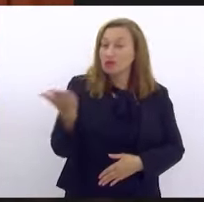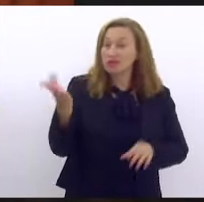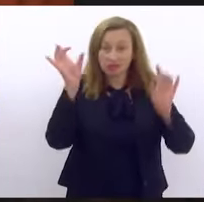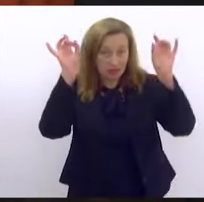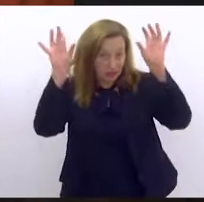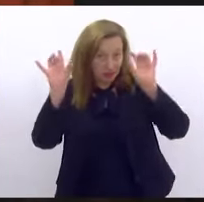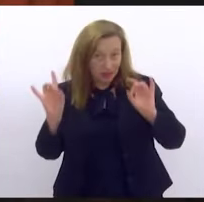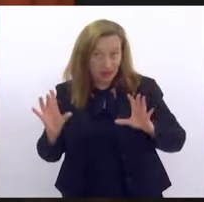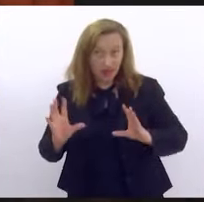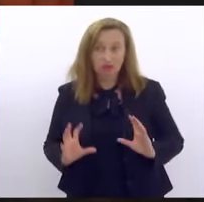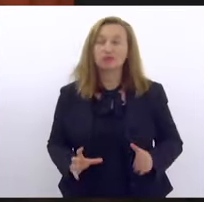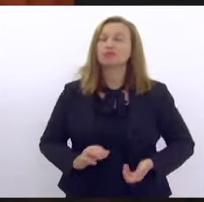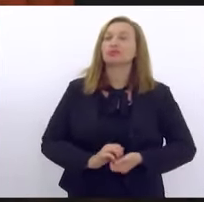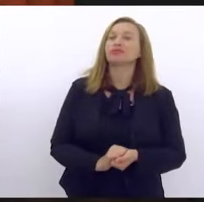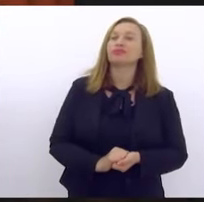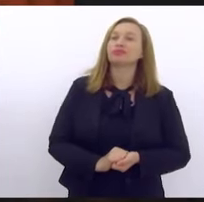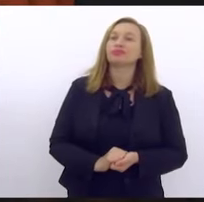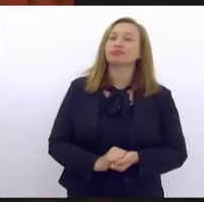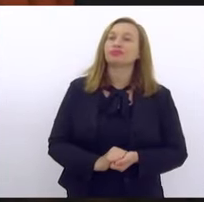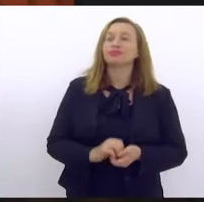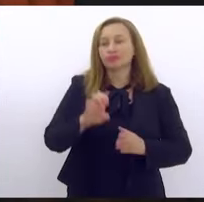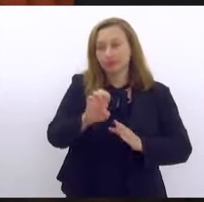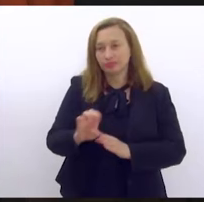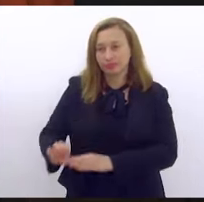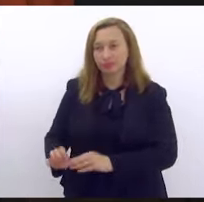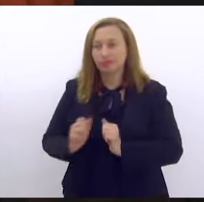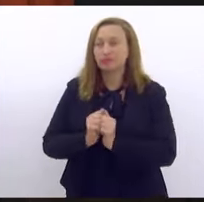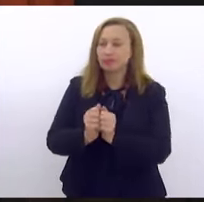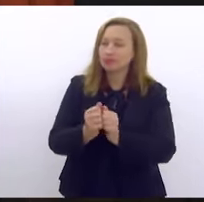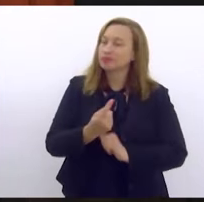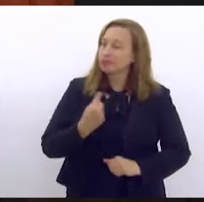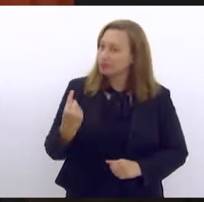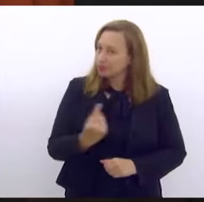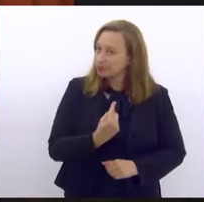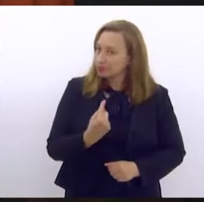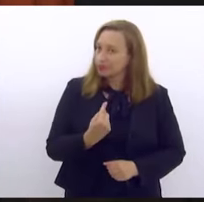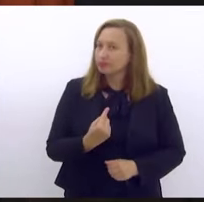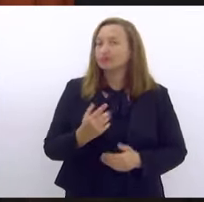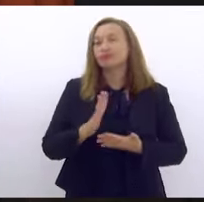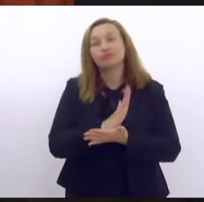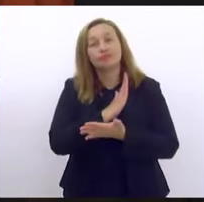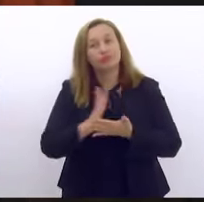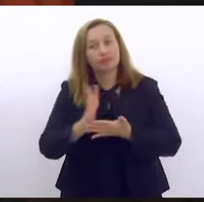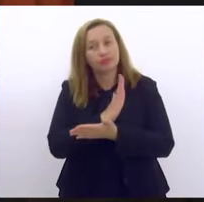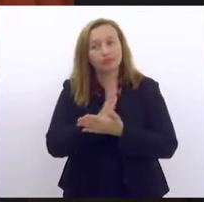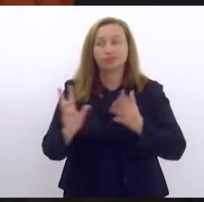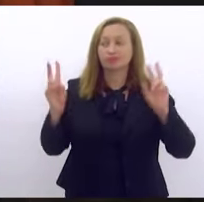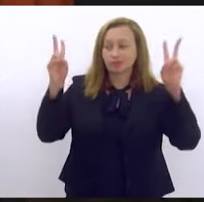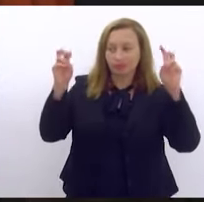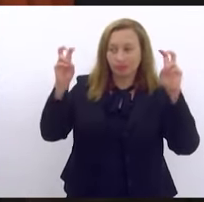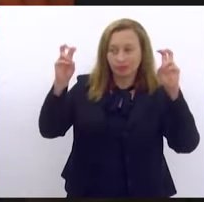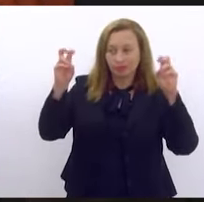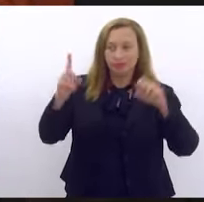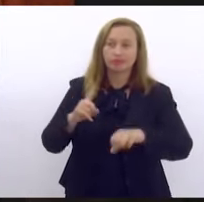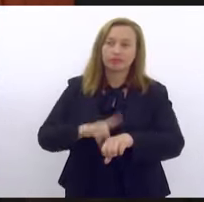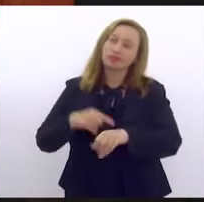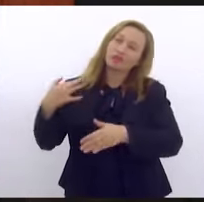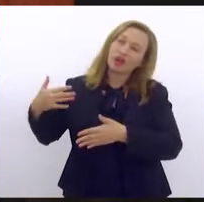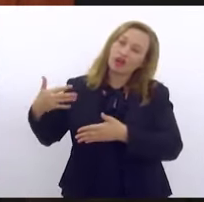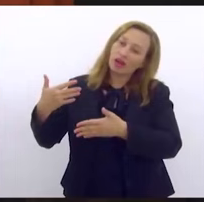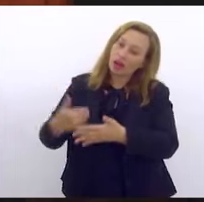especial da bancada da esquerda, que junto com a gente em determinadas matérias, em muitos momentos aqui ao longo desse